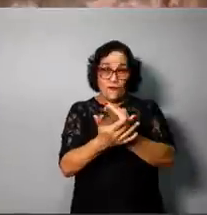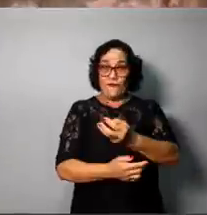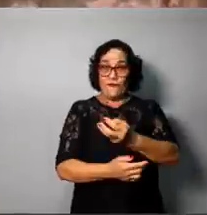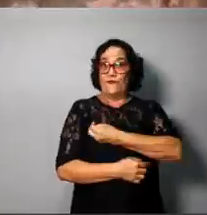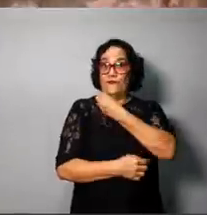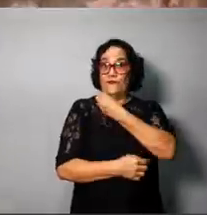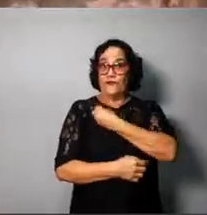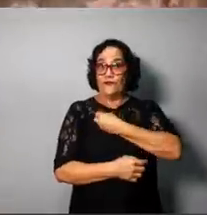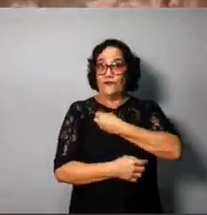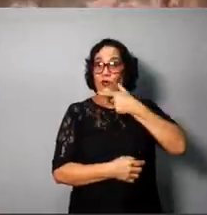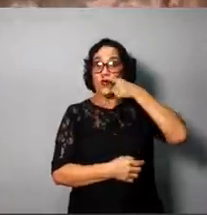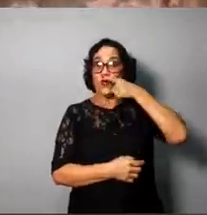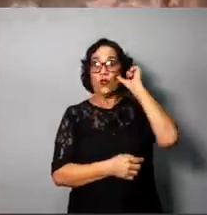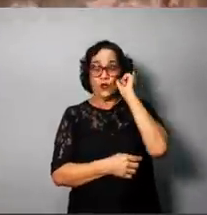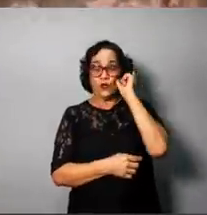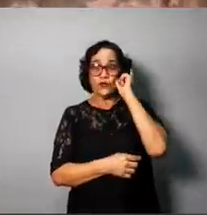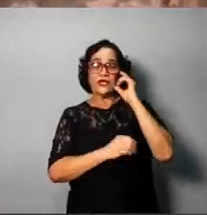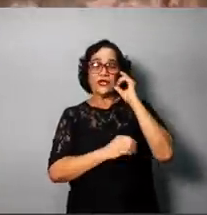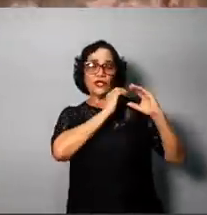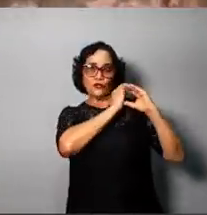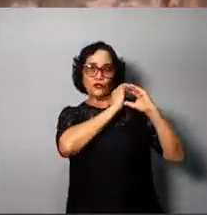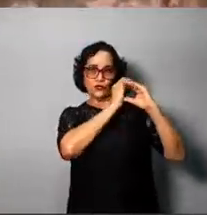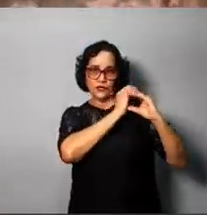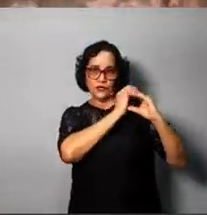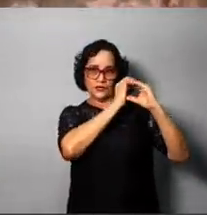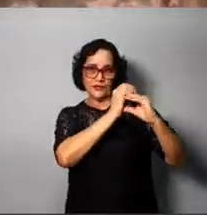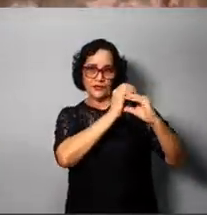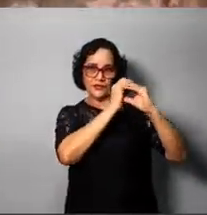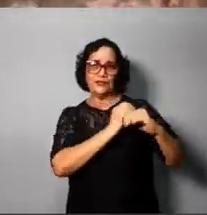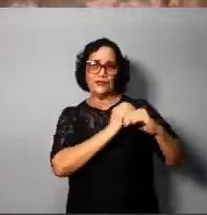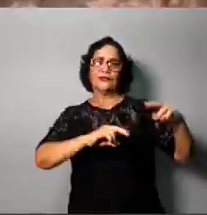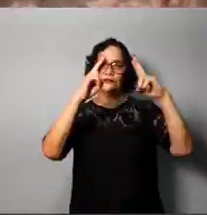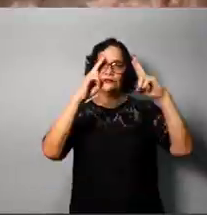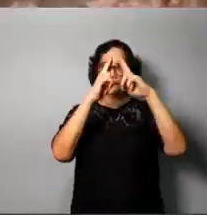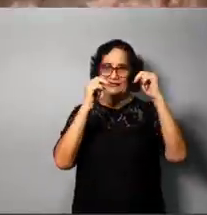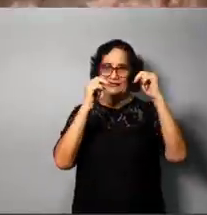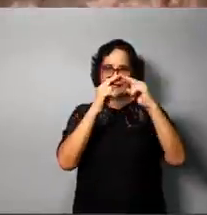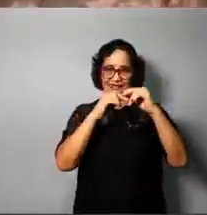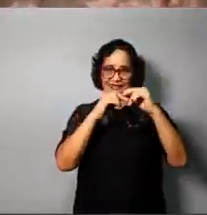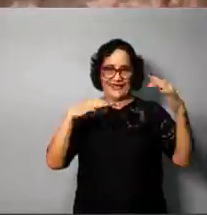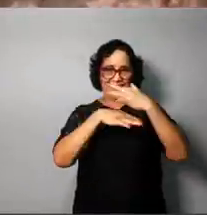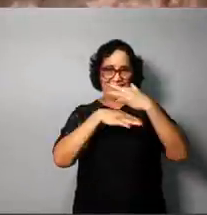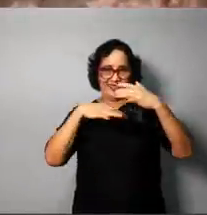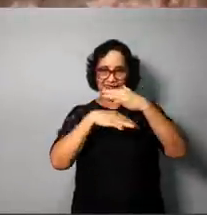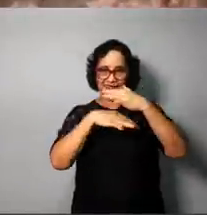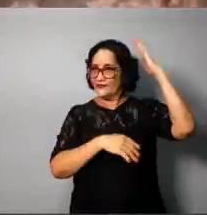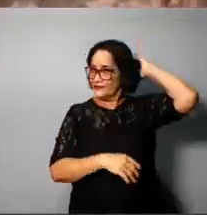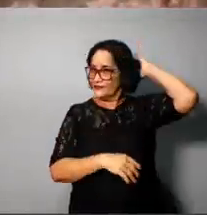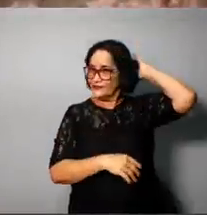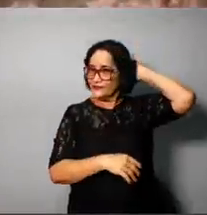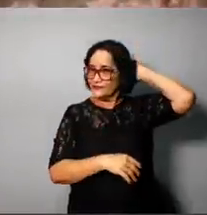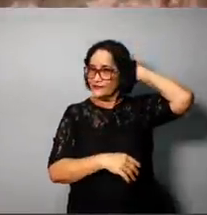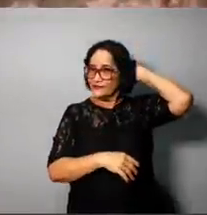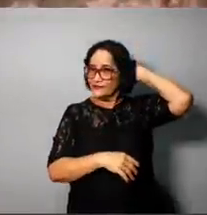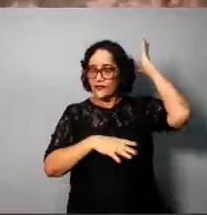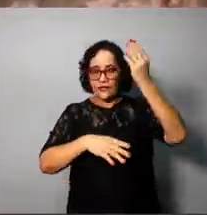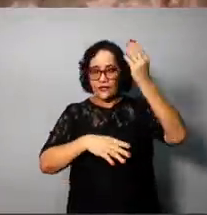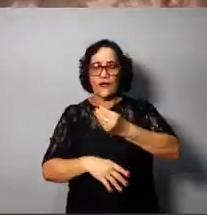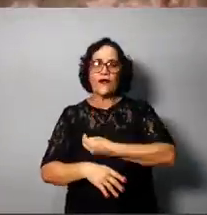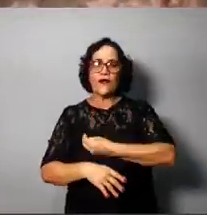nossa cidade, no Círio de Nazaré, confiemos em nossas intenções a São